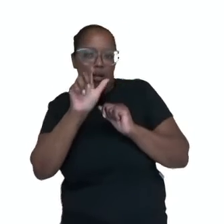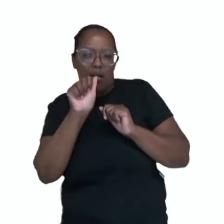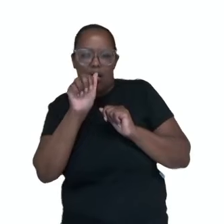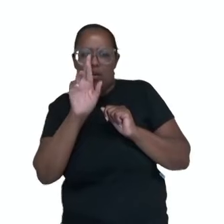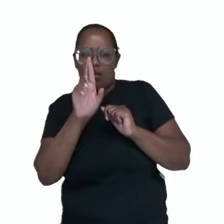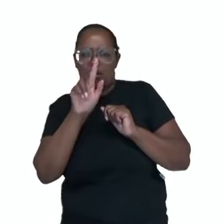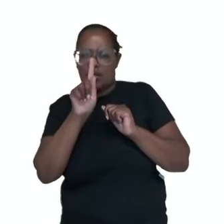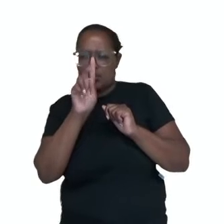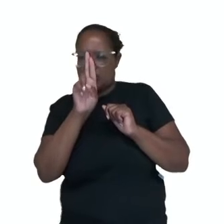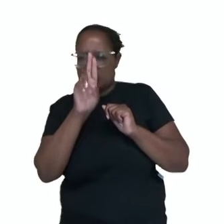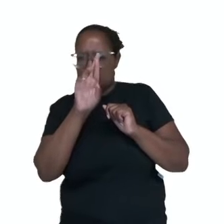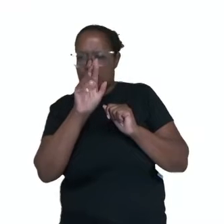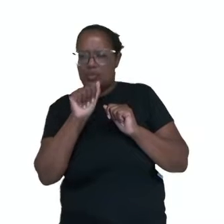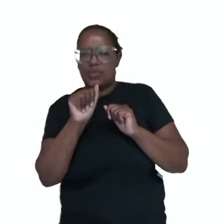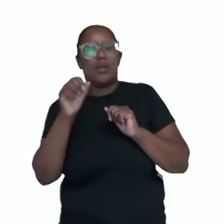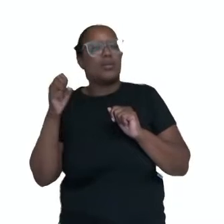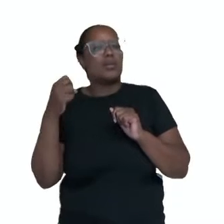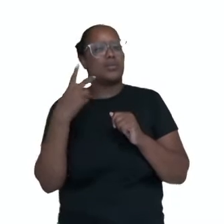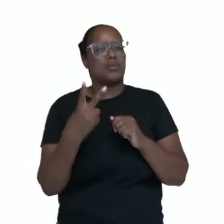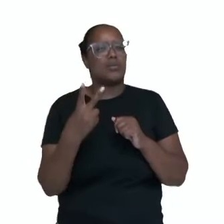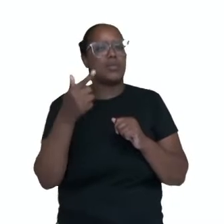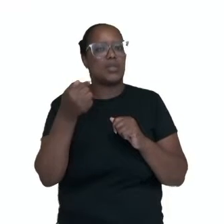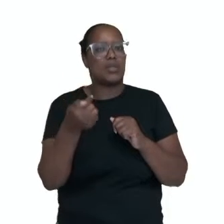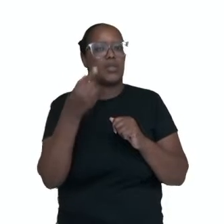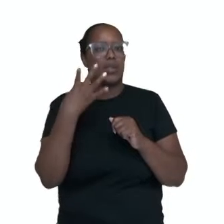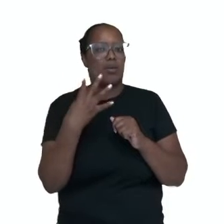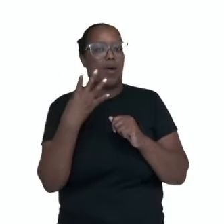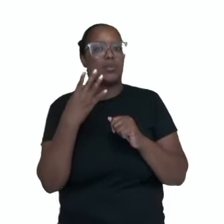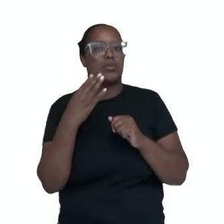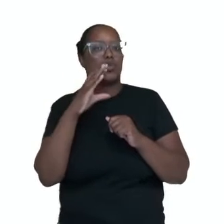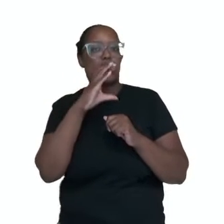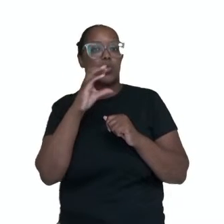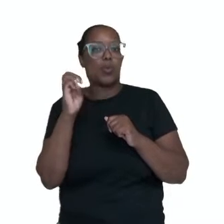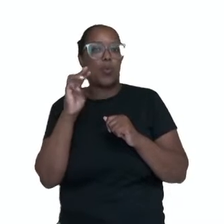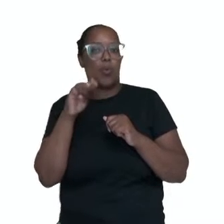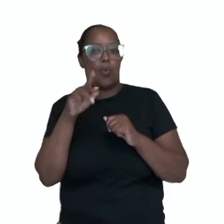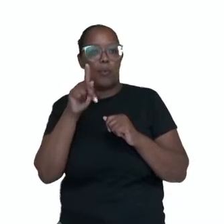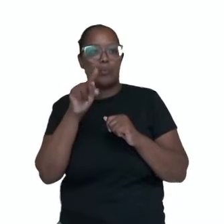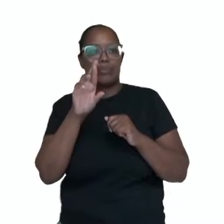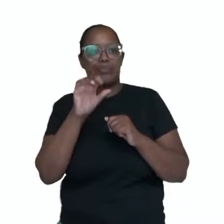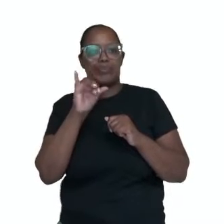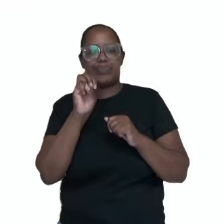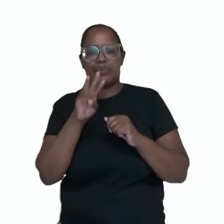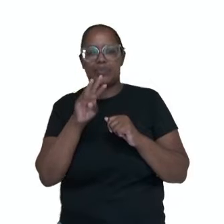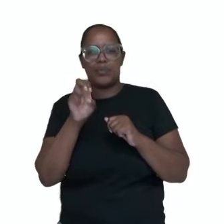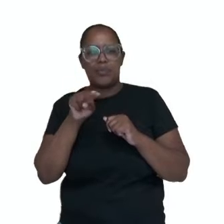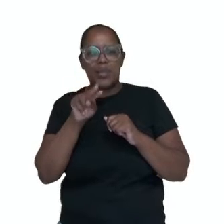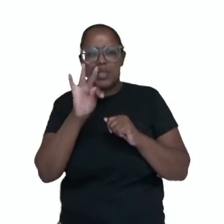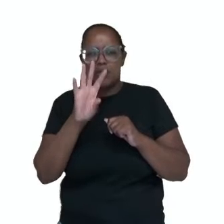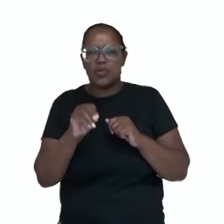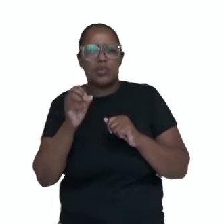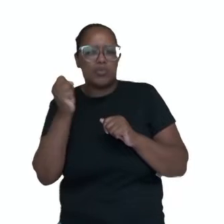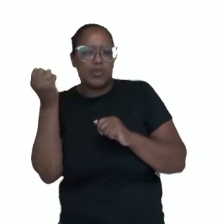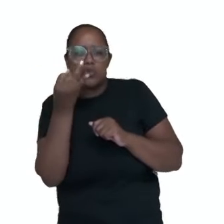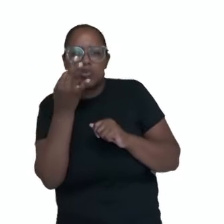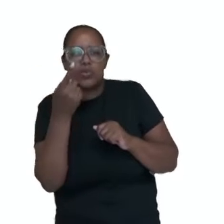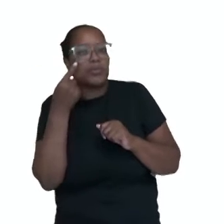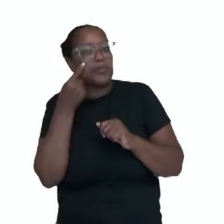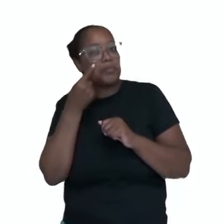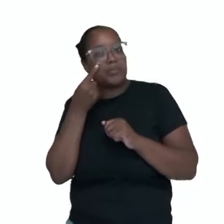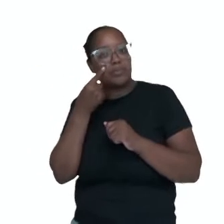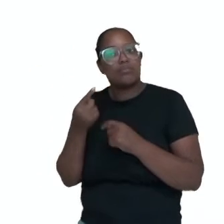as duplas. 2,74 de comprimento por 1,525 de largura, né?